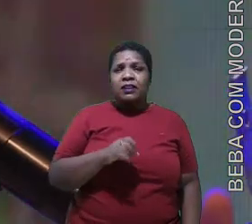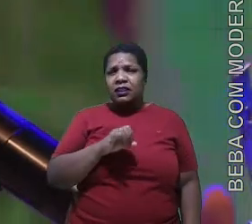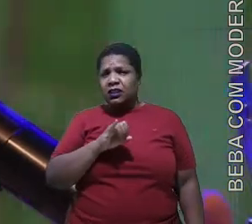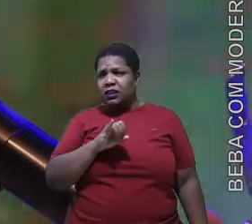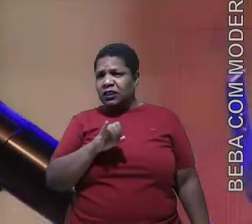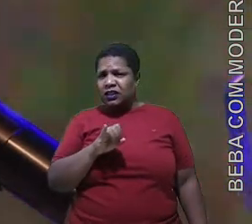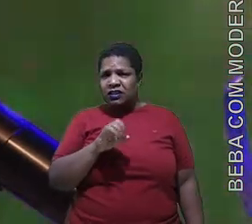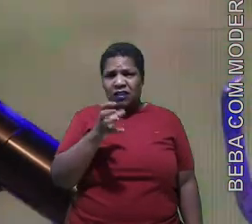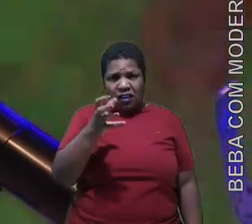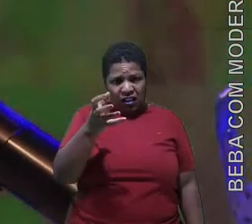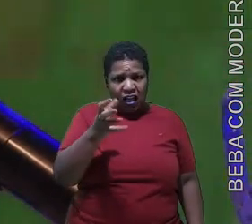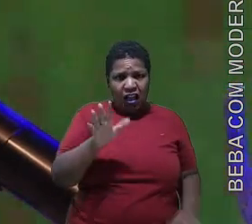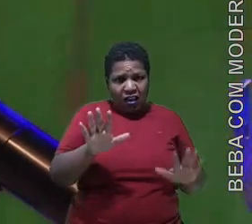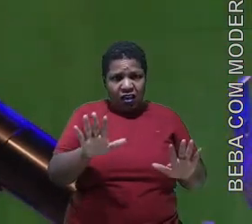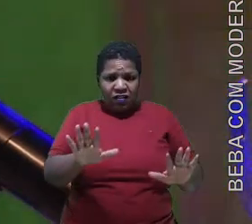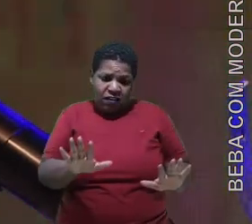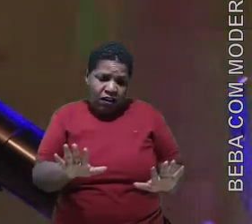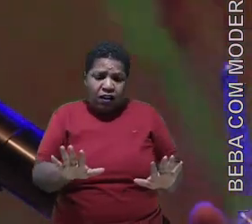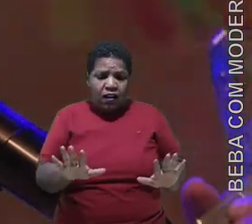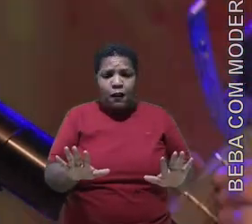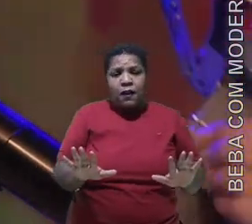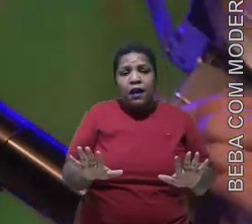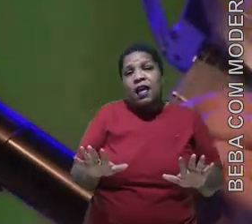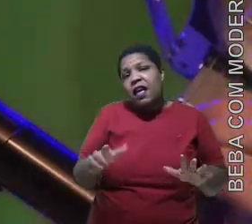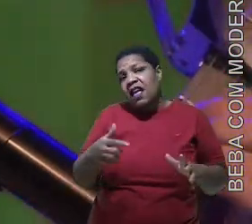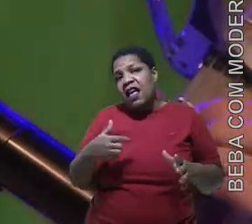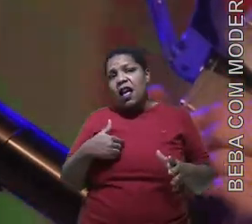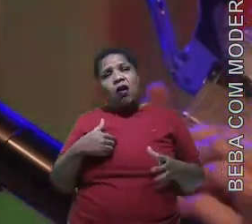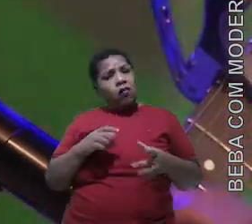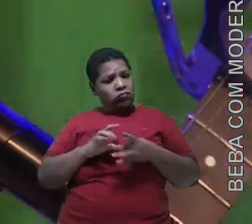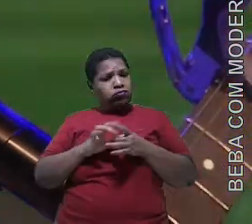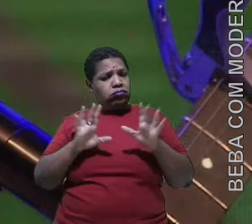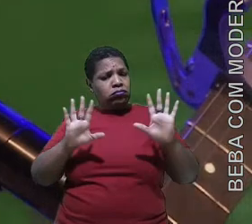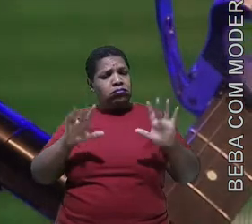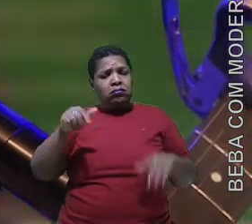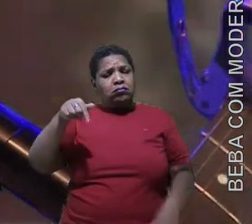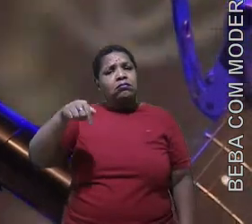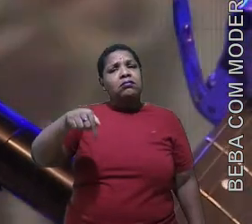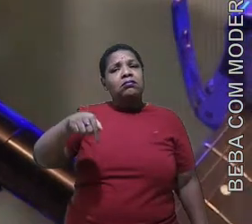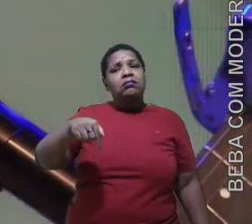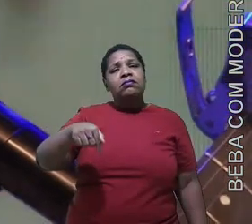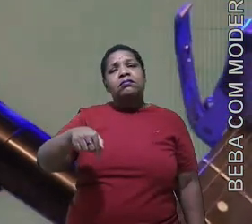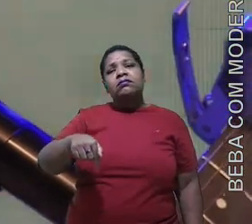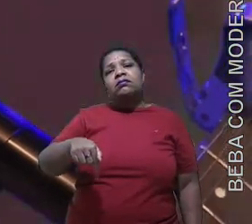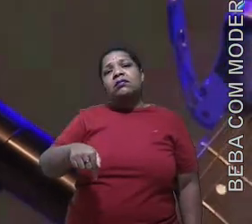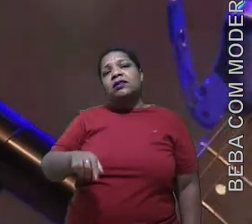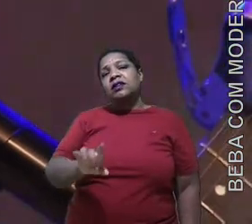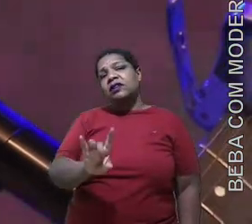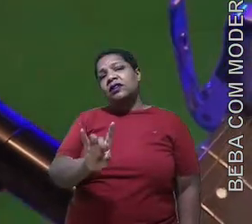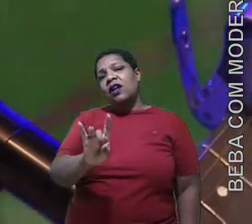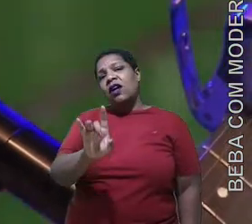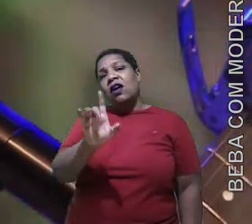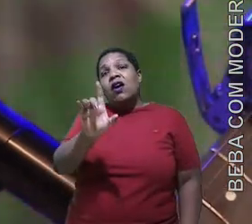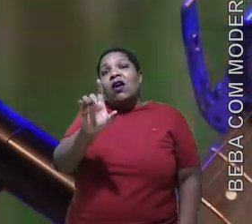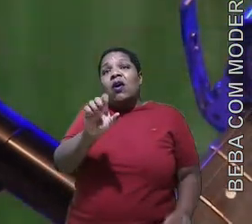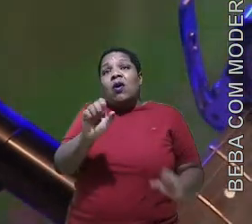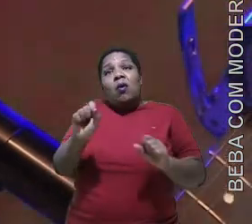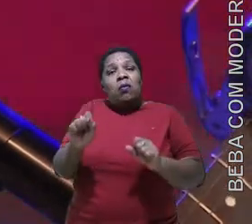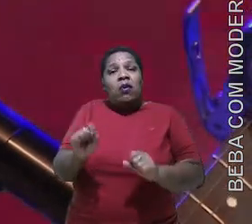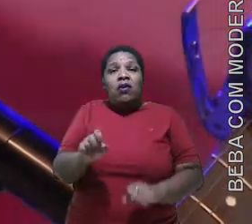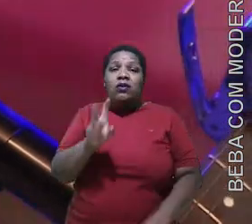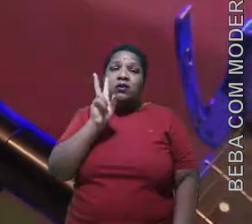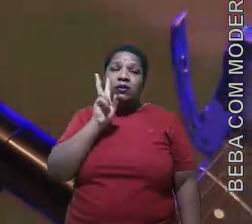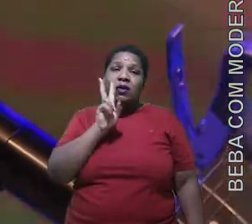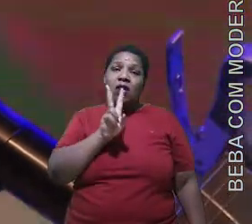seja ficar hoje Jardim só posso Sua